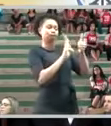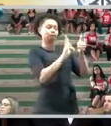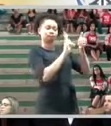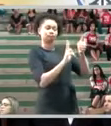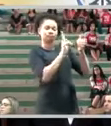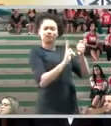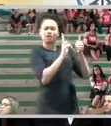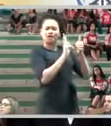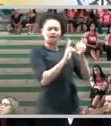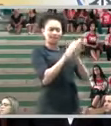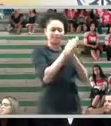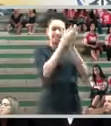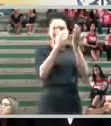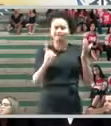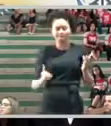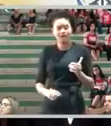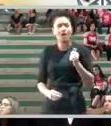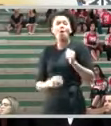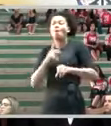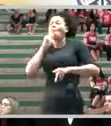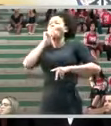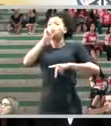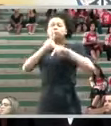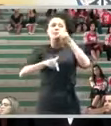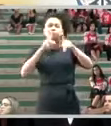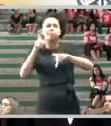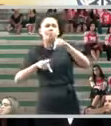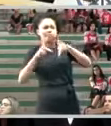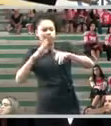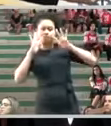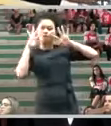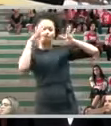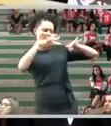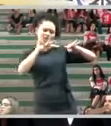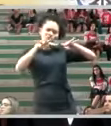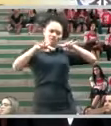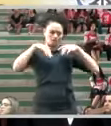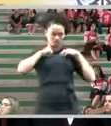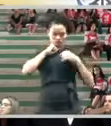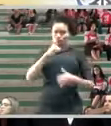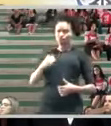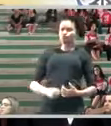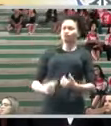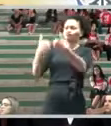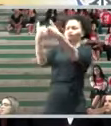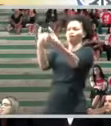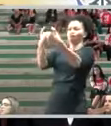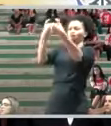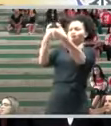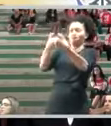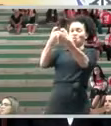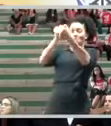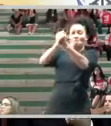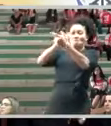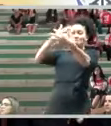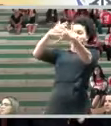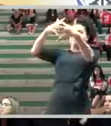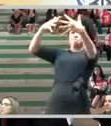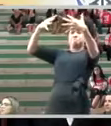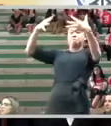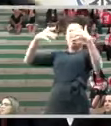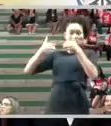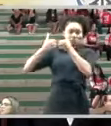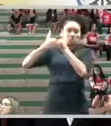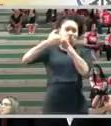Bíblia diz que quando o povo na guerra viu os sacerdotes e a arca vindo, brilho, descendo para a